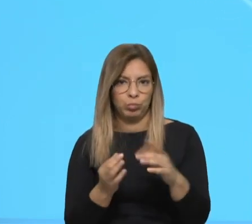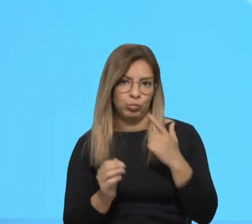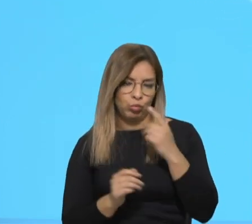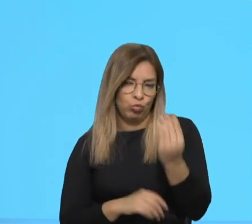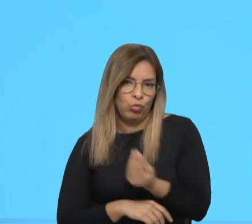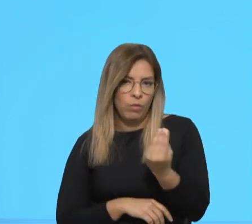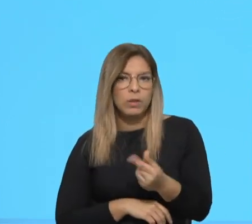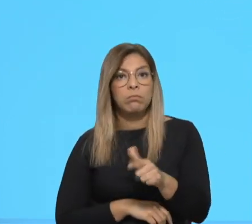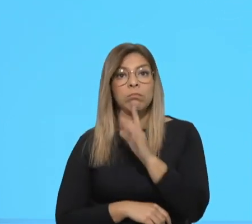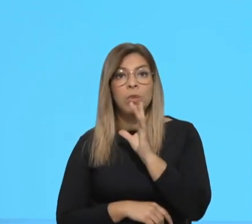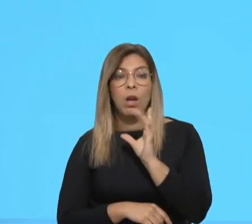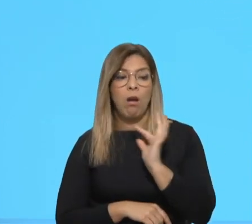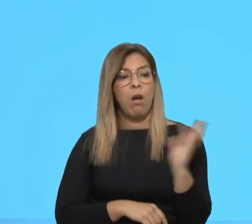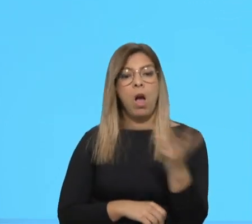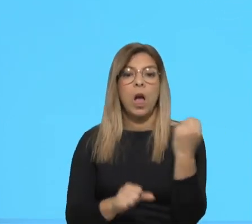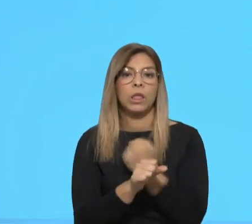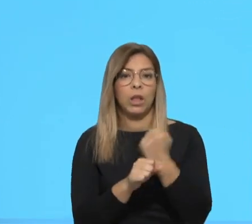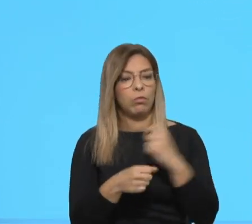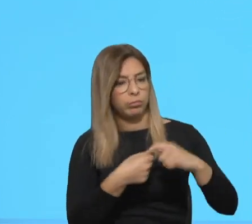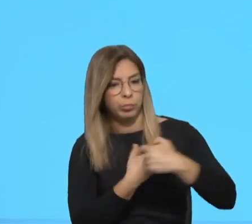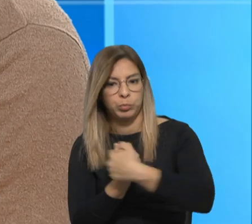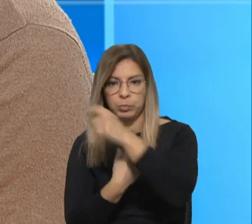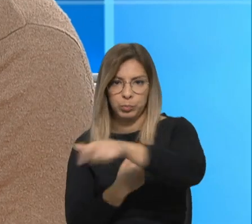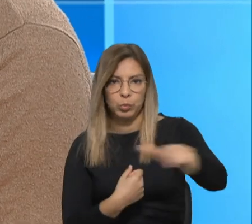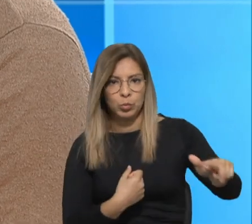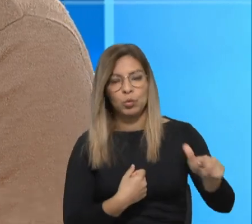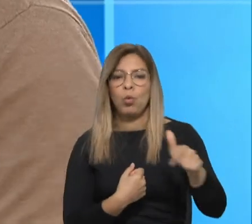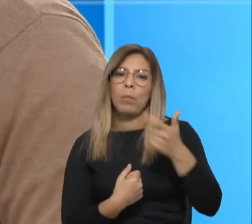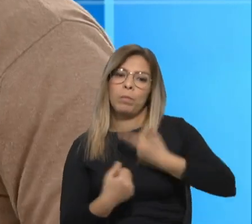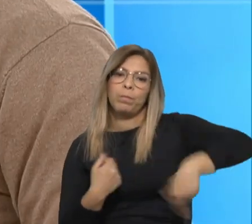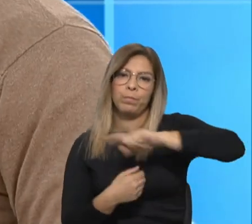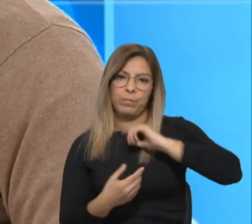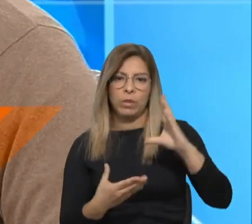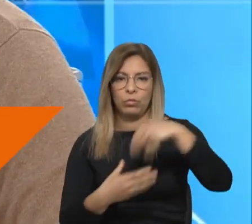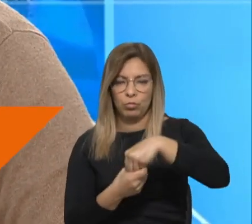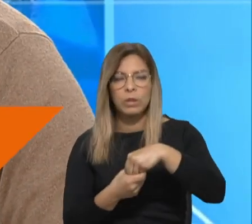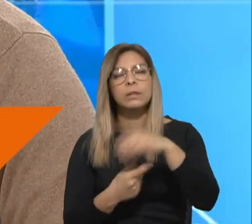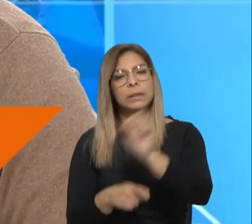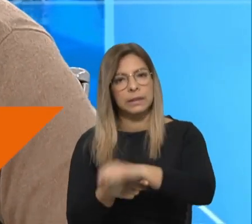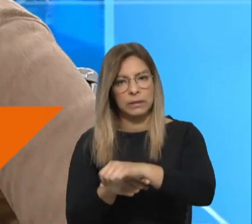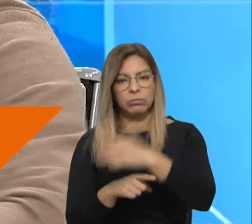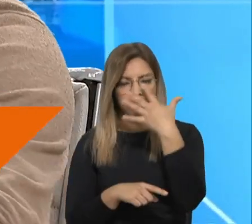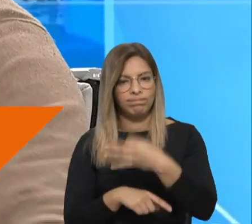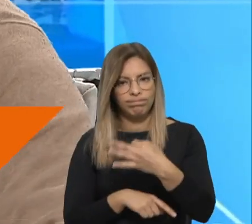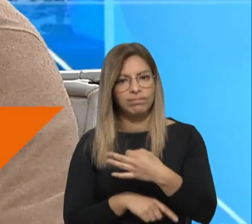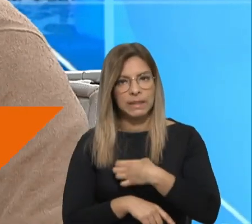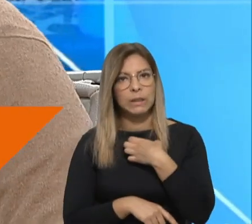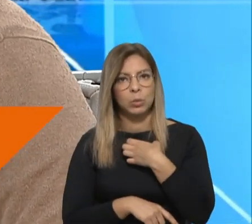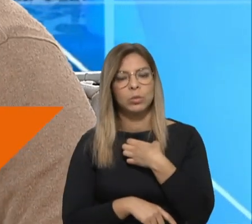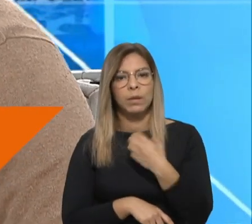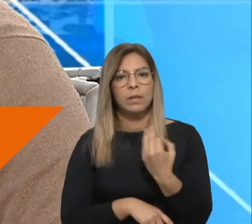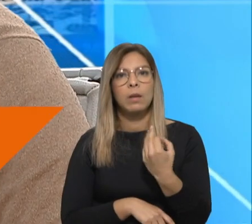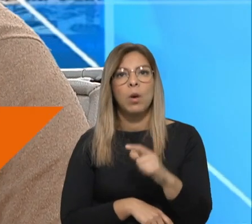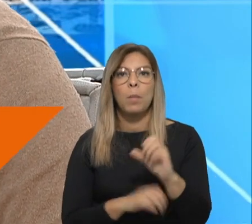também do envolvimento ativo de todos. É isso que tem sentido? Eu acredito que sim. Eu acredito que na